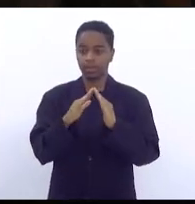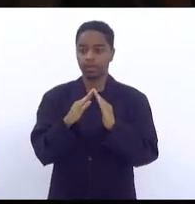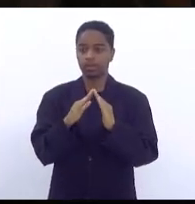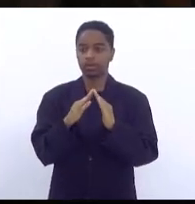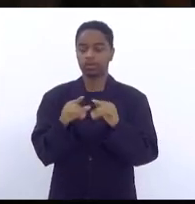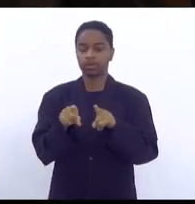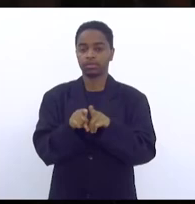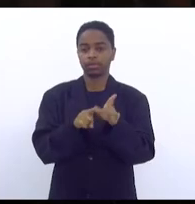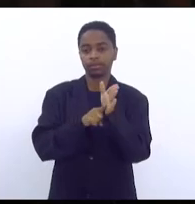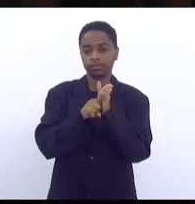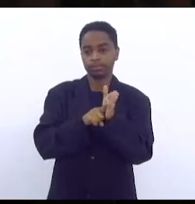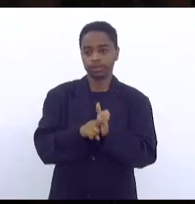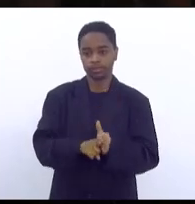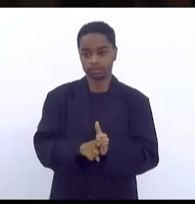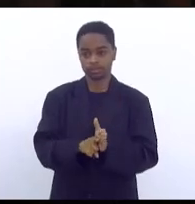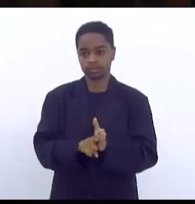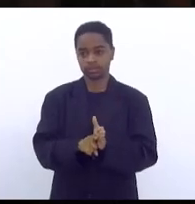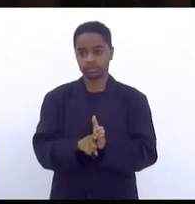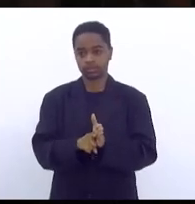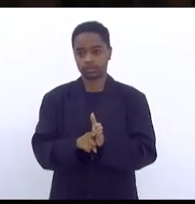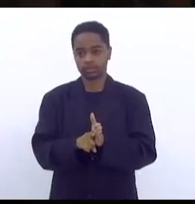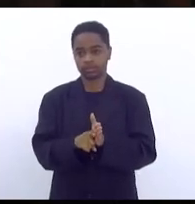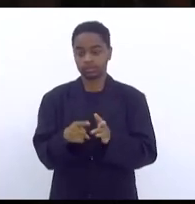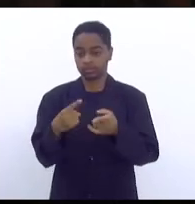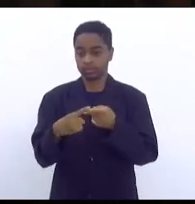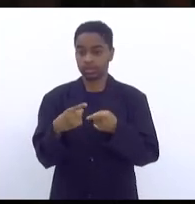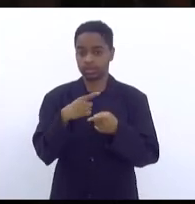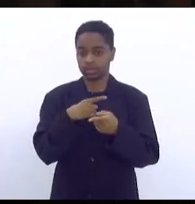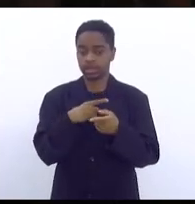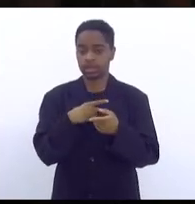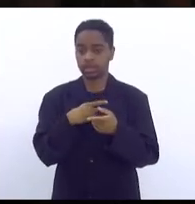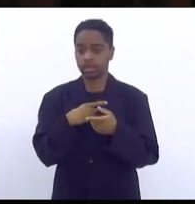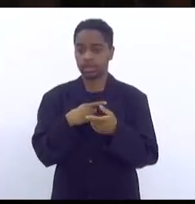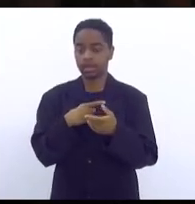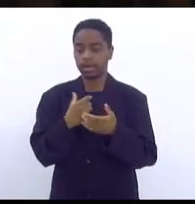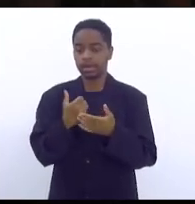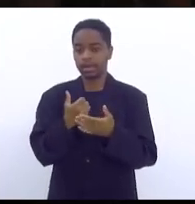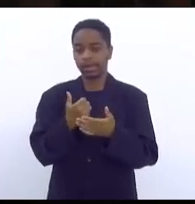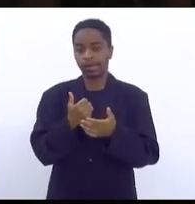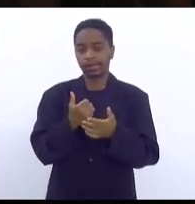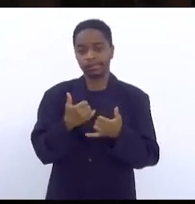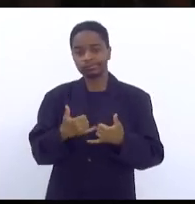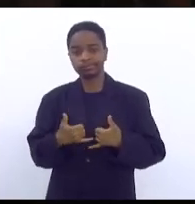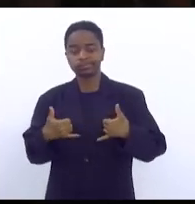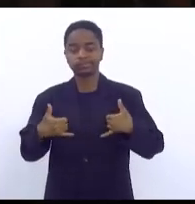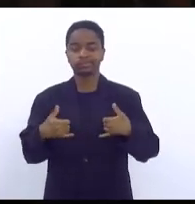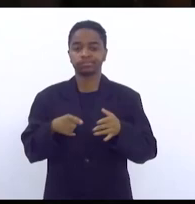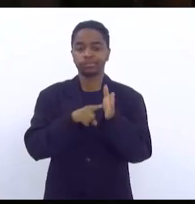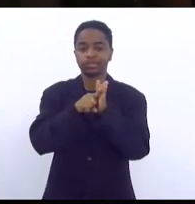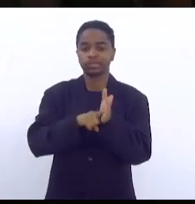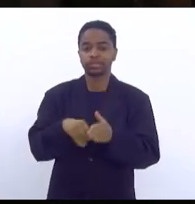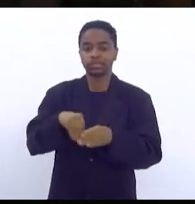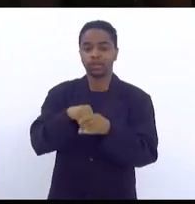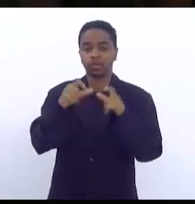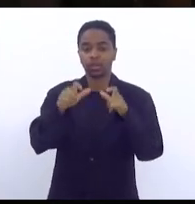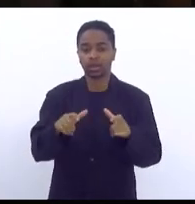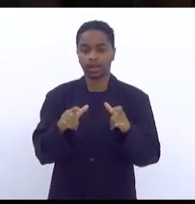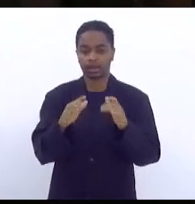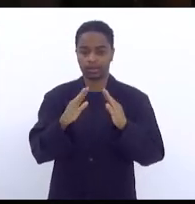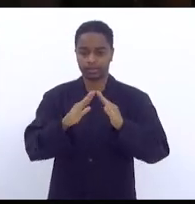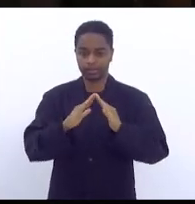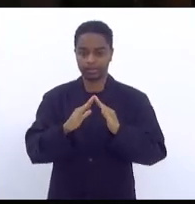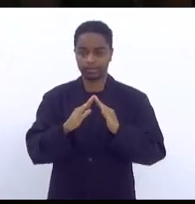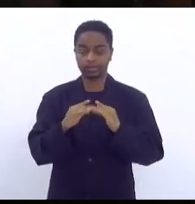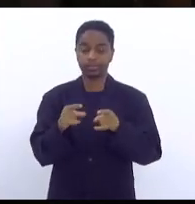também pesquisadores que tiveram o privilégio de fazer uma pesquisa na sua própria comunidade pesquisa